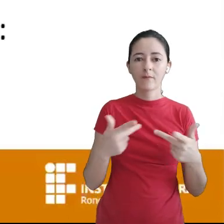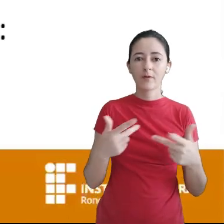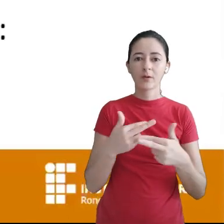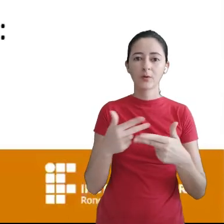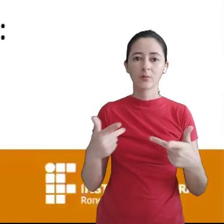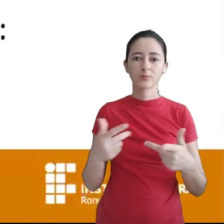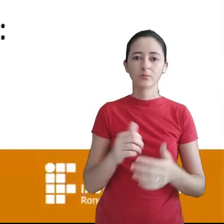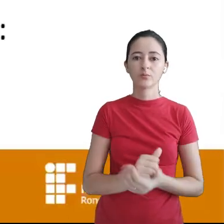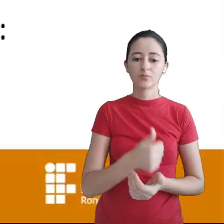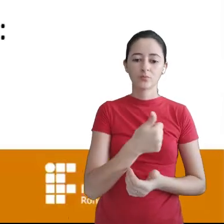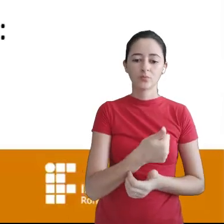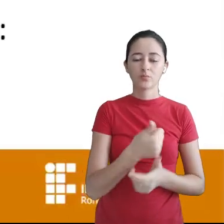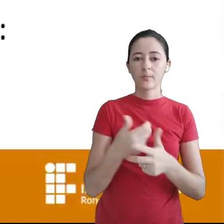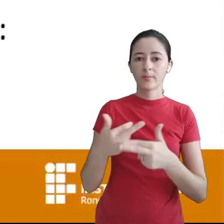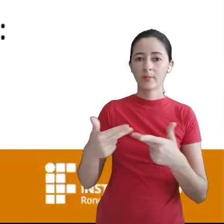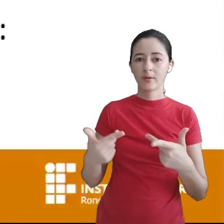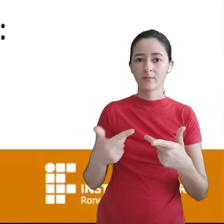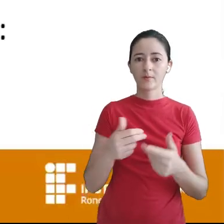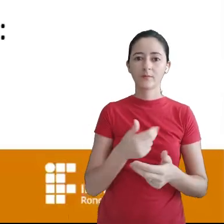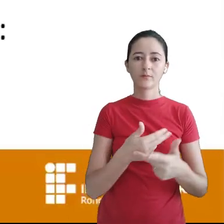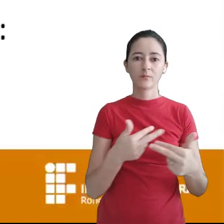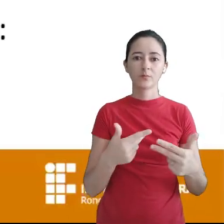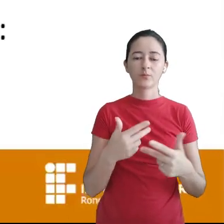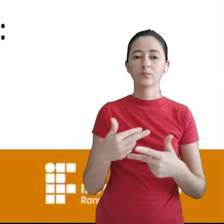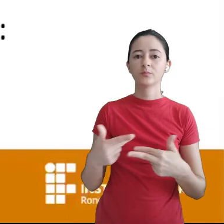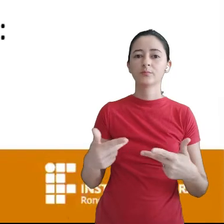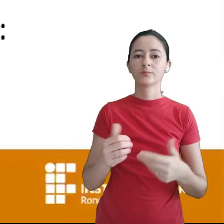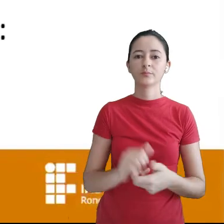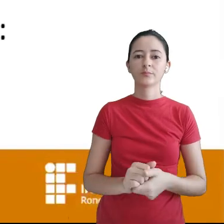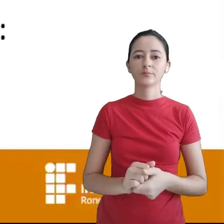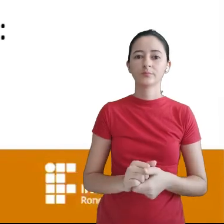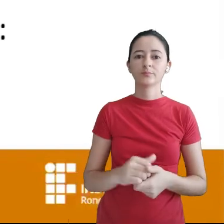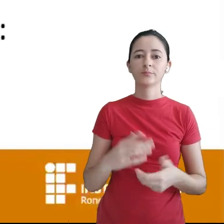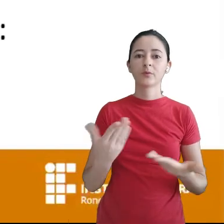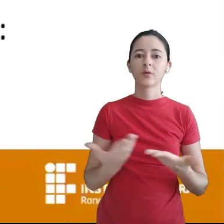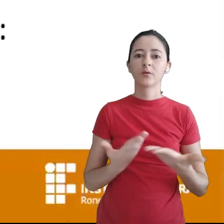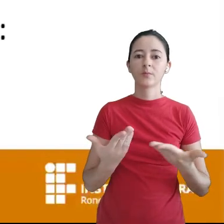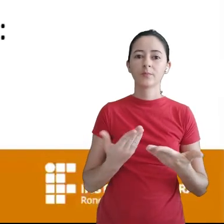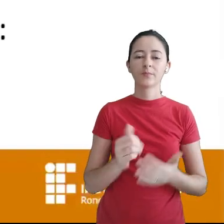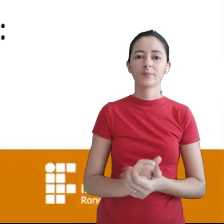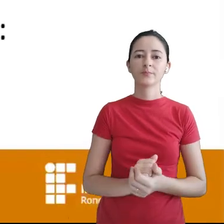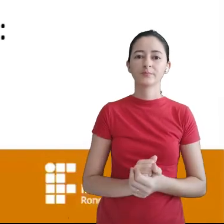Muitos para muitos. Muitos para muitos, 1 para muitos, 1 para 1. Top!